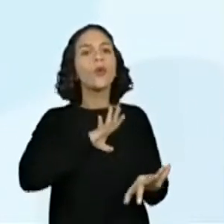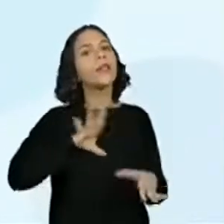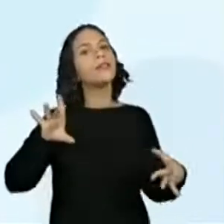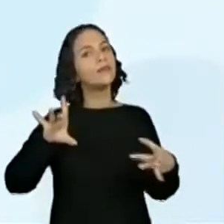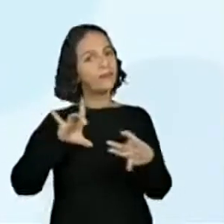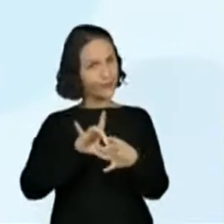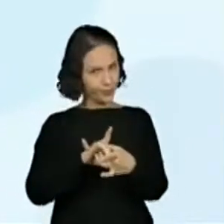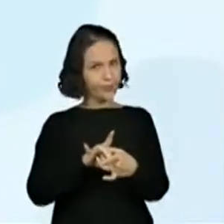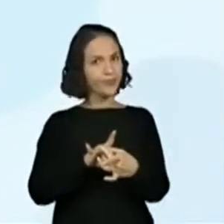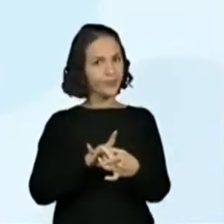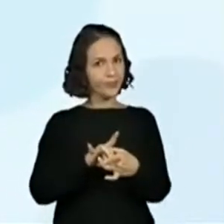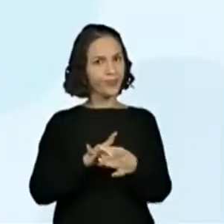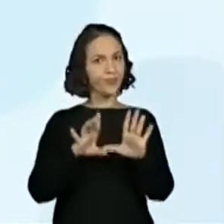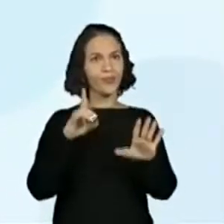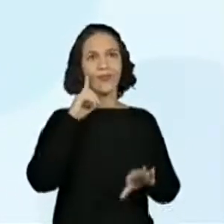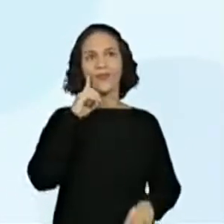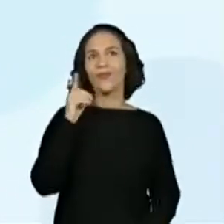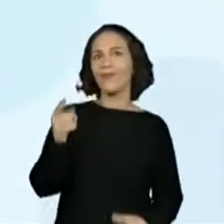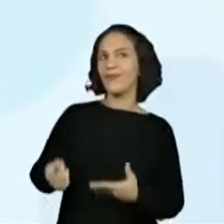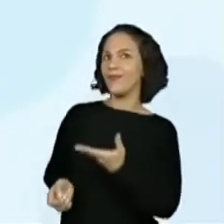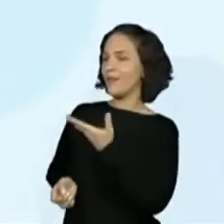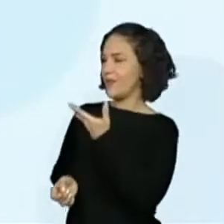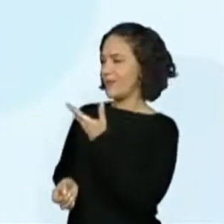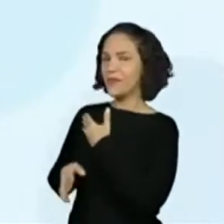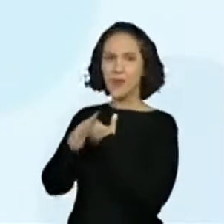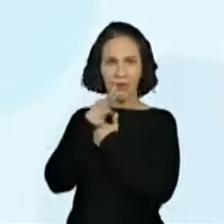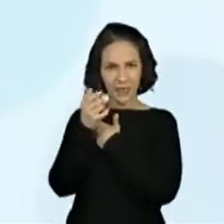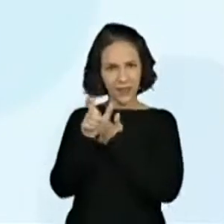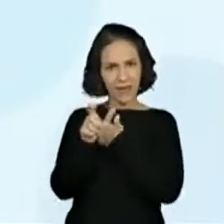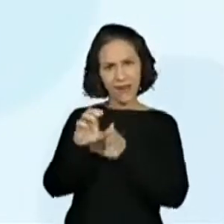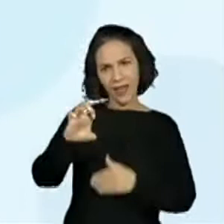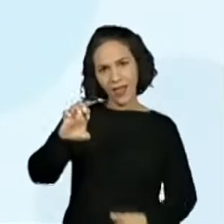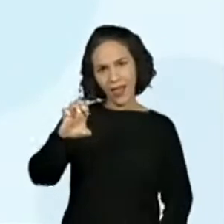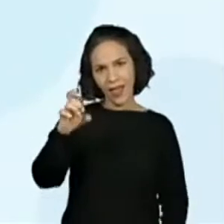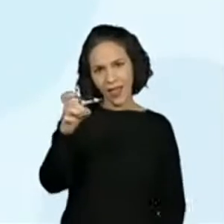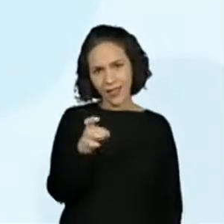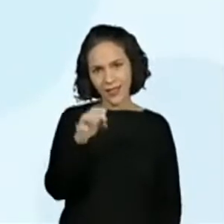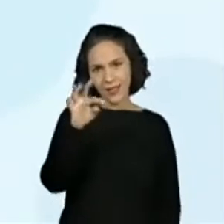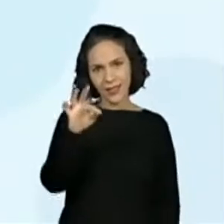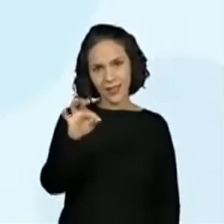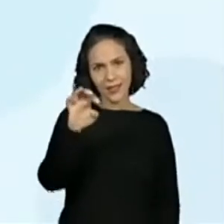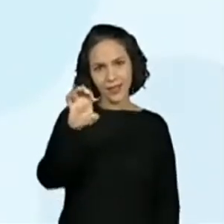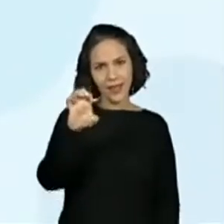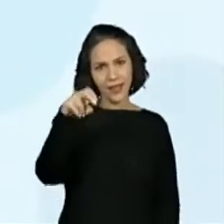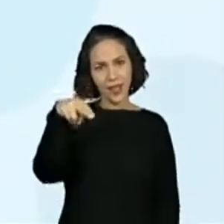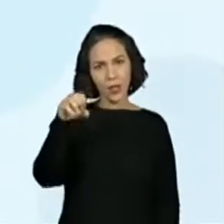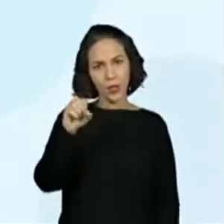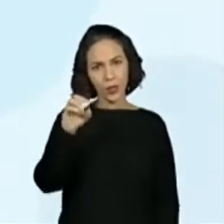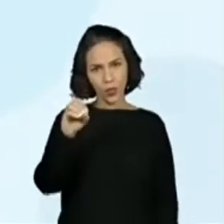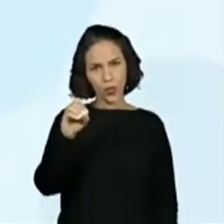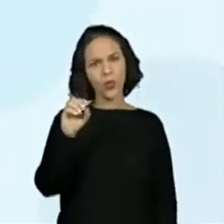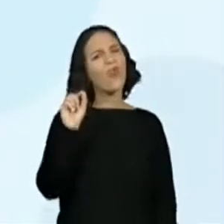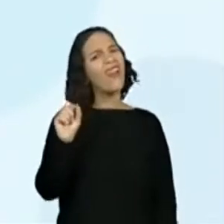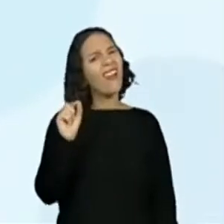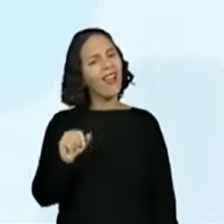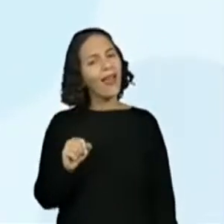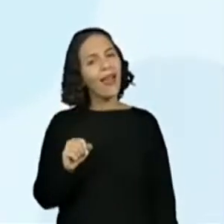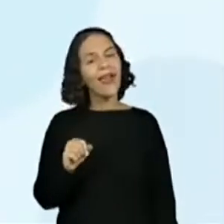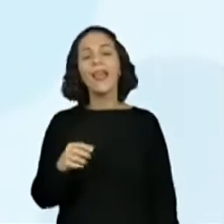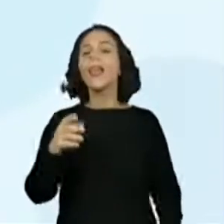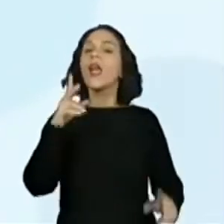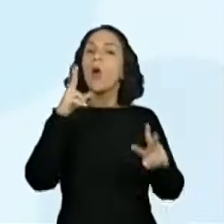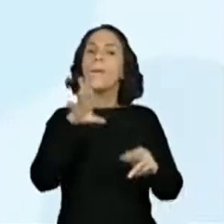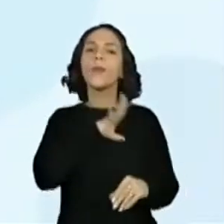é? Por extenso, você já ouviu essa palavrinha? Pois é, isto é, como